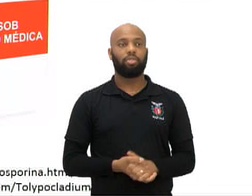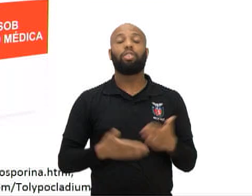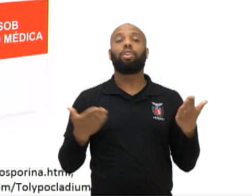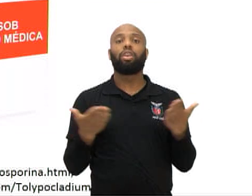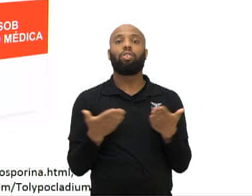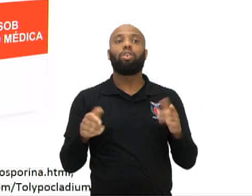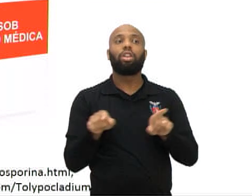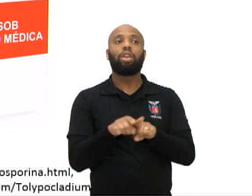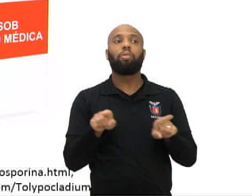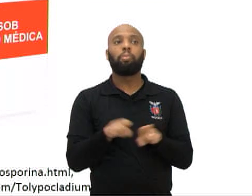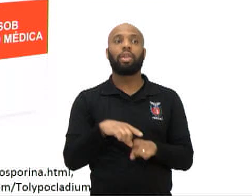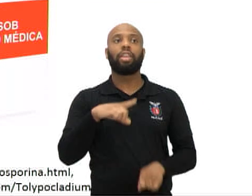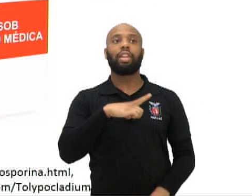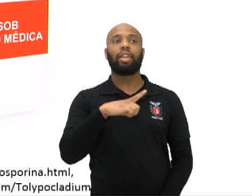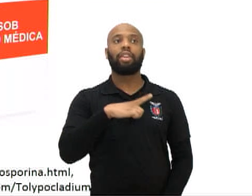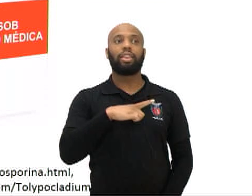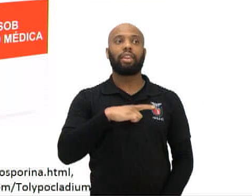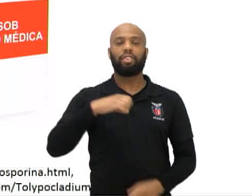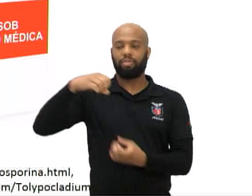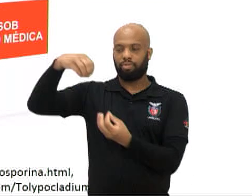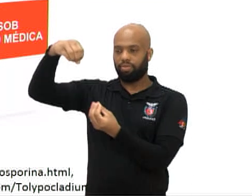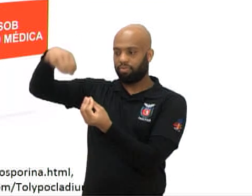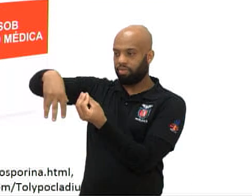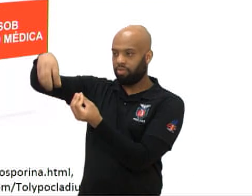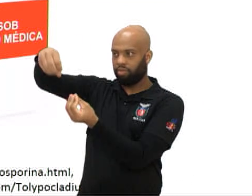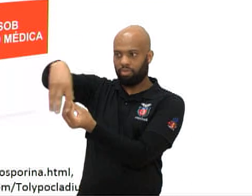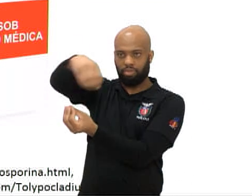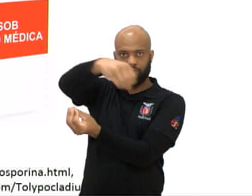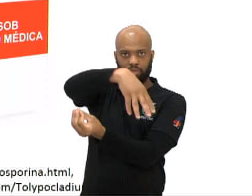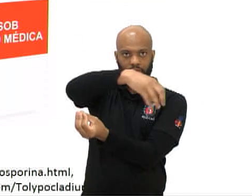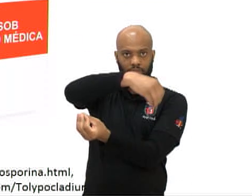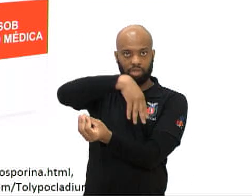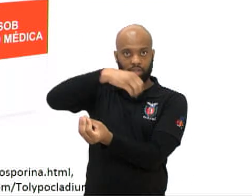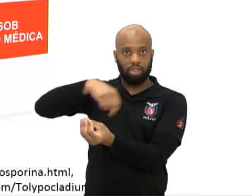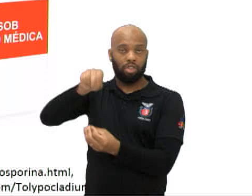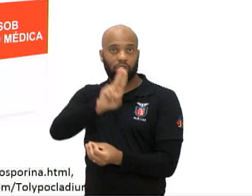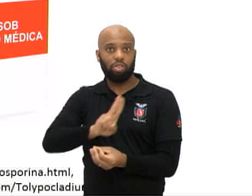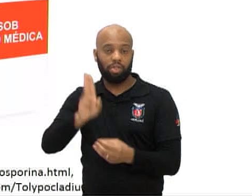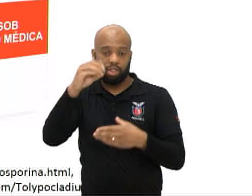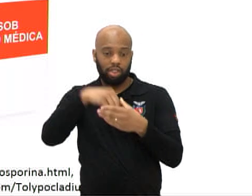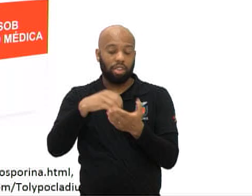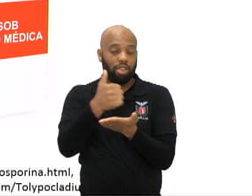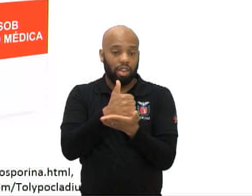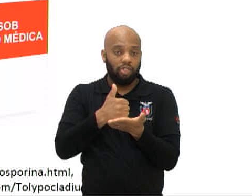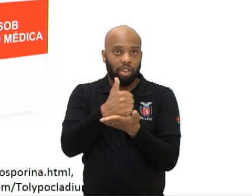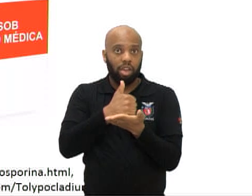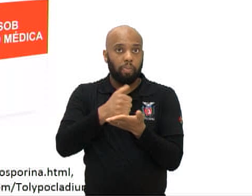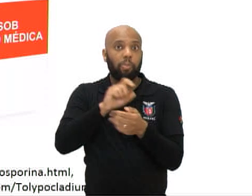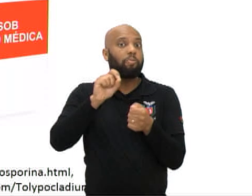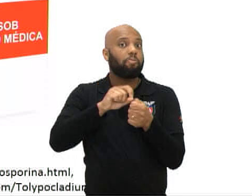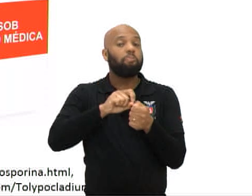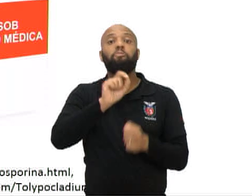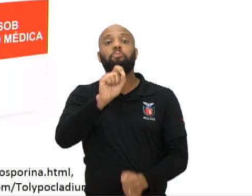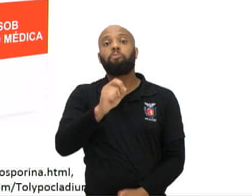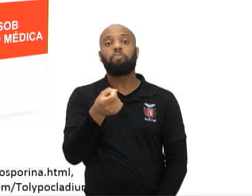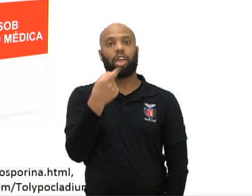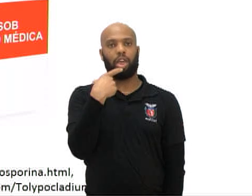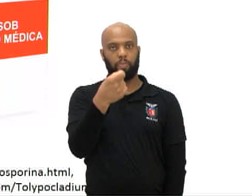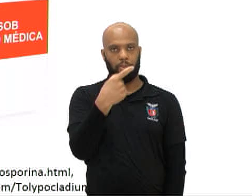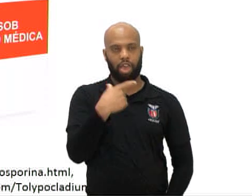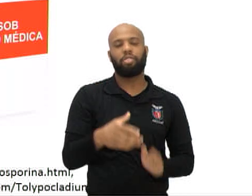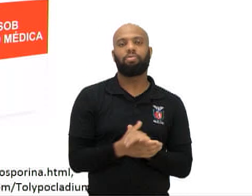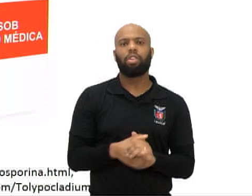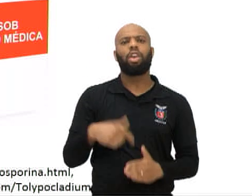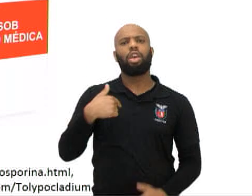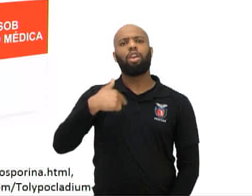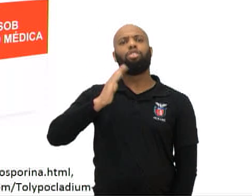Vamos falar um pouquinho sobre aqueles fungos usados na indústria farmacêutica para produzir remédios. Lembra que eu